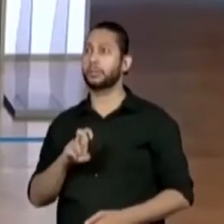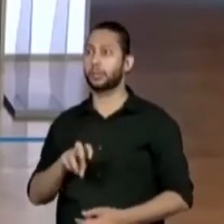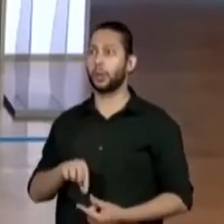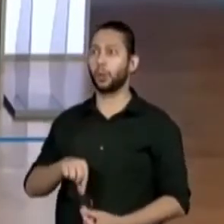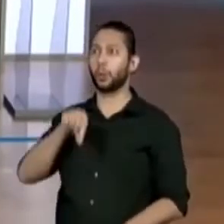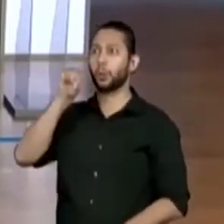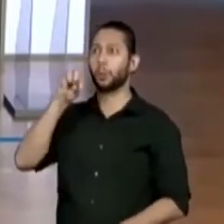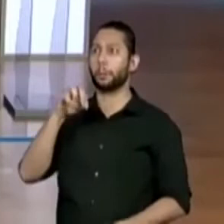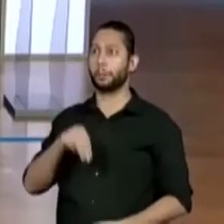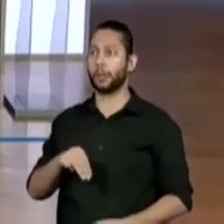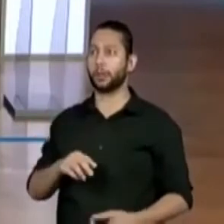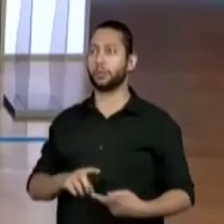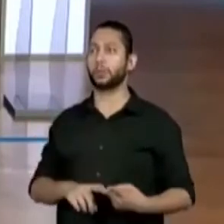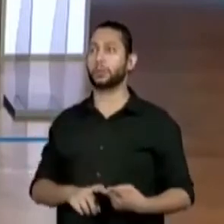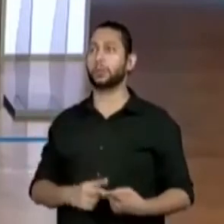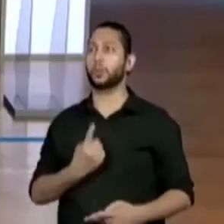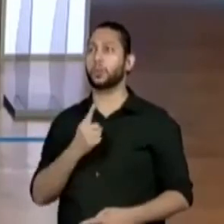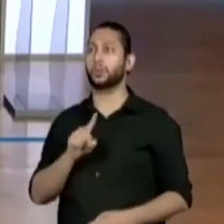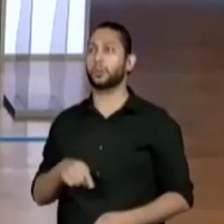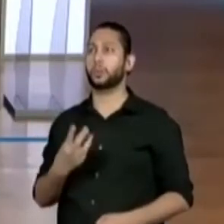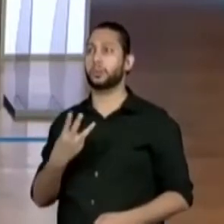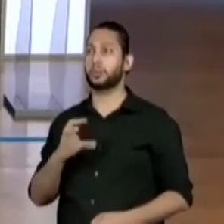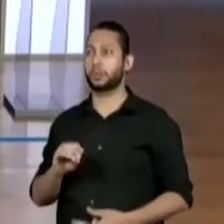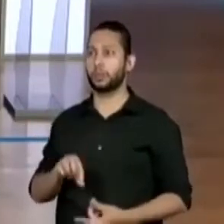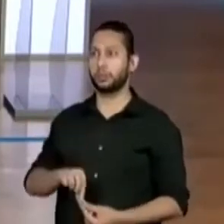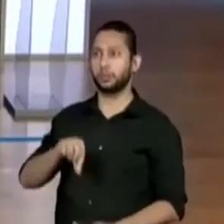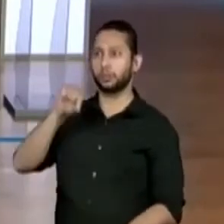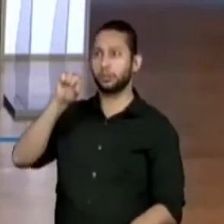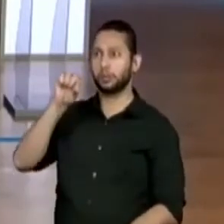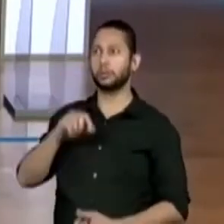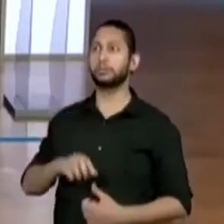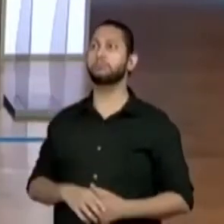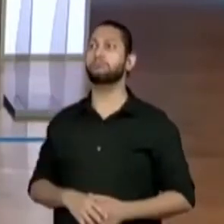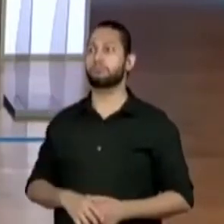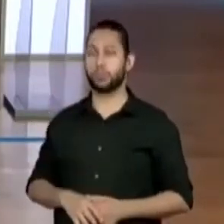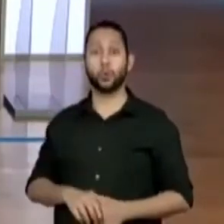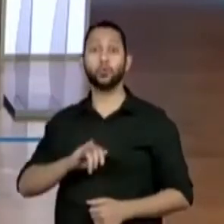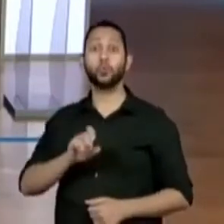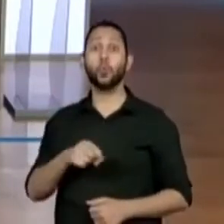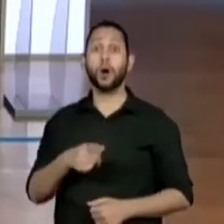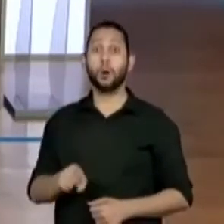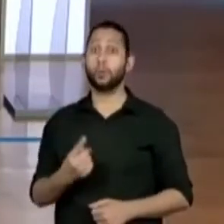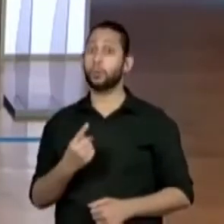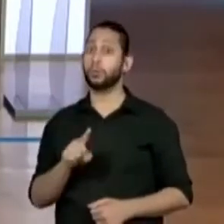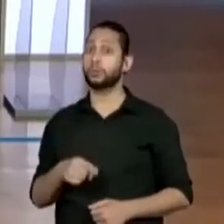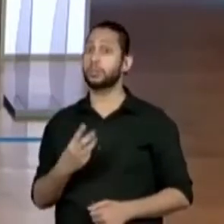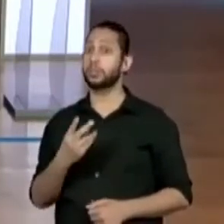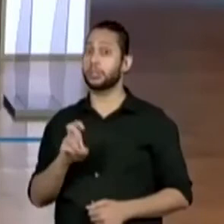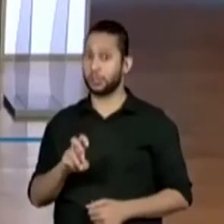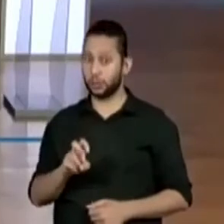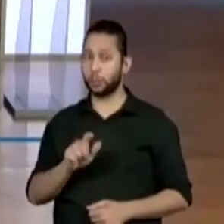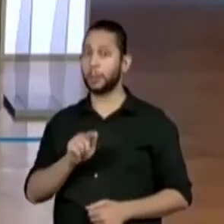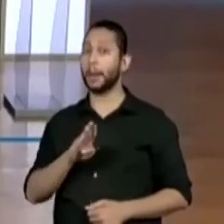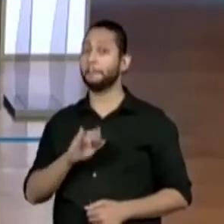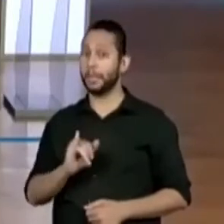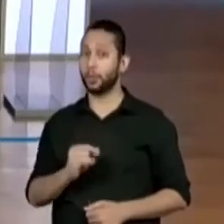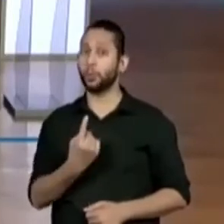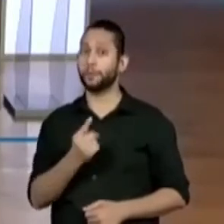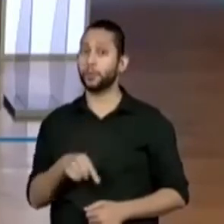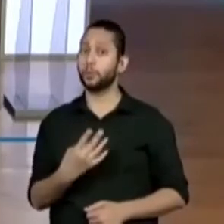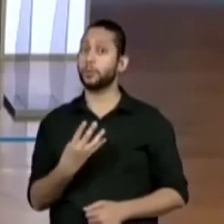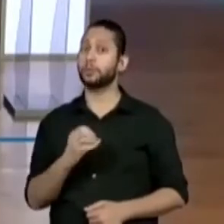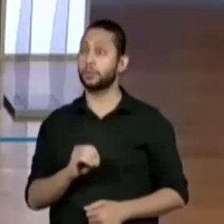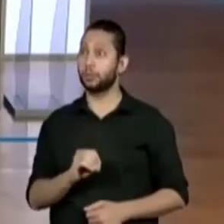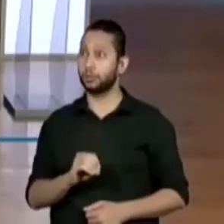Yasmin, 1,30 m. O João, 1,35 m. A Gabi, 1,40 m.